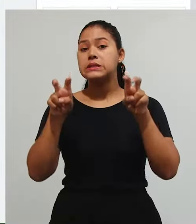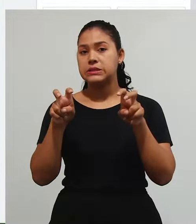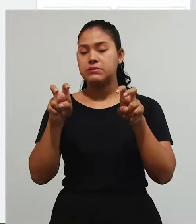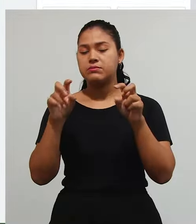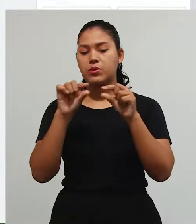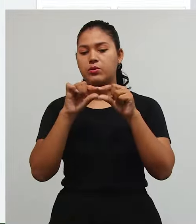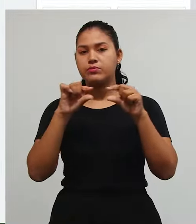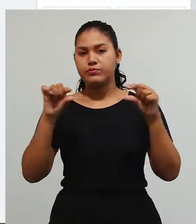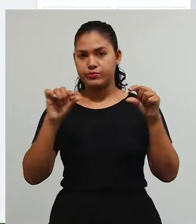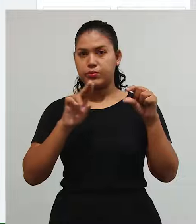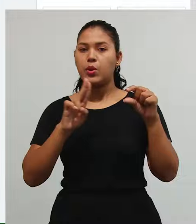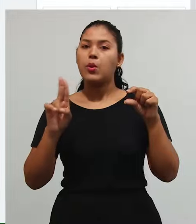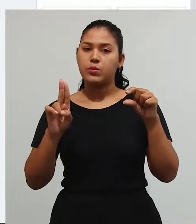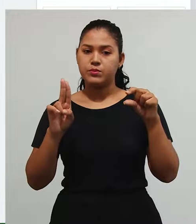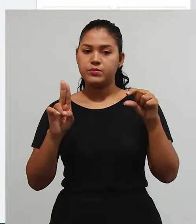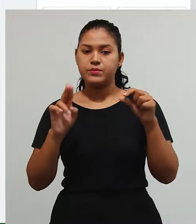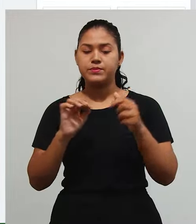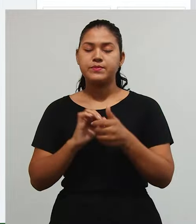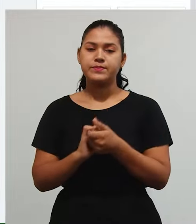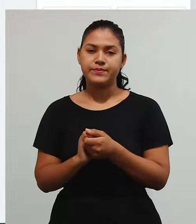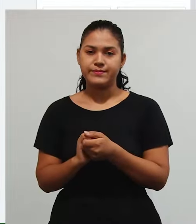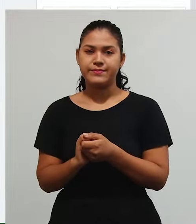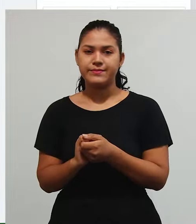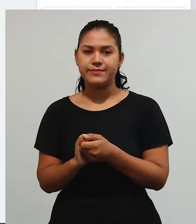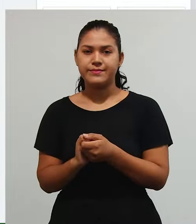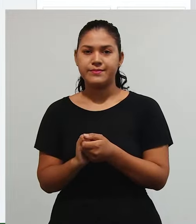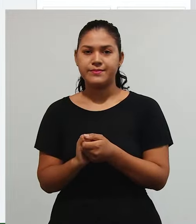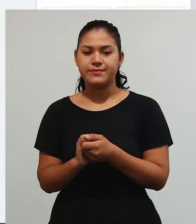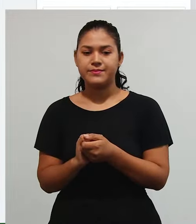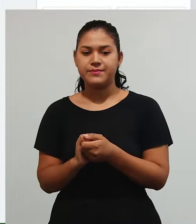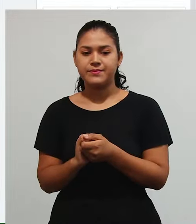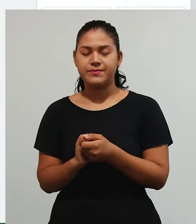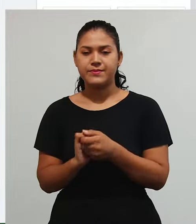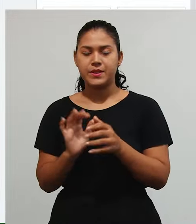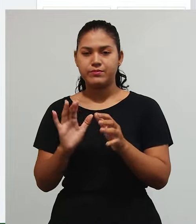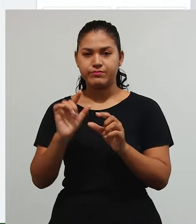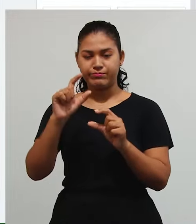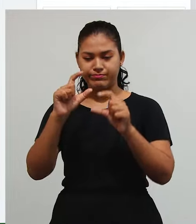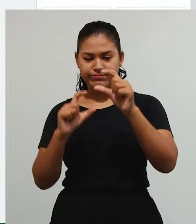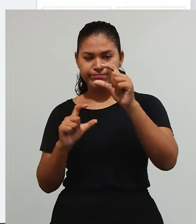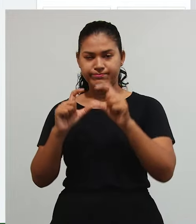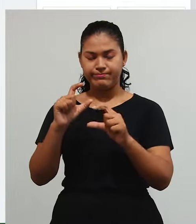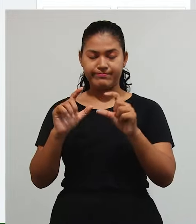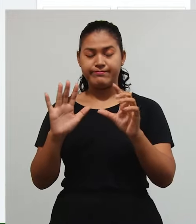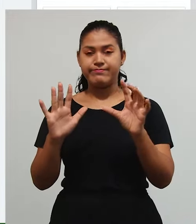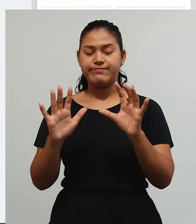demais. Nossa, que isso? Que bagunça, Anabela, que você tá fazendo aqui.